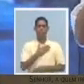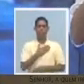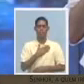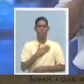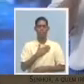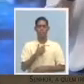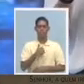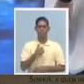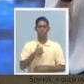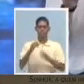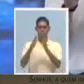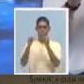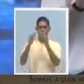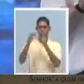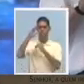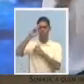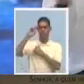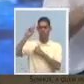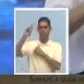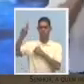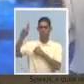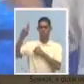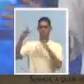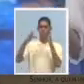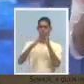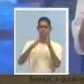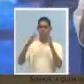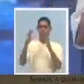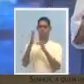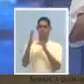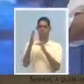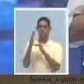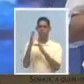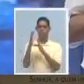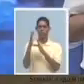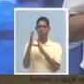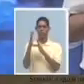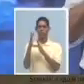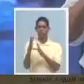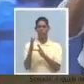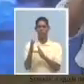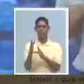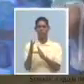partir de alimentar o desejo, seja ele um desejo positivo ou negativo, eu alimentei-se.